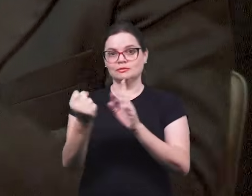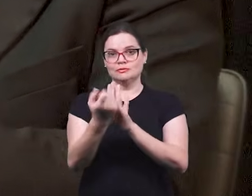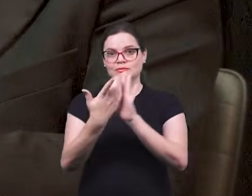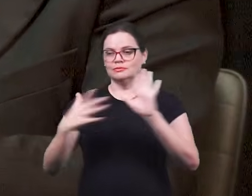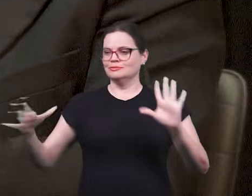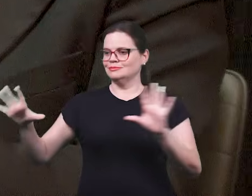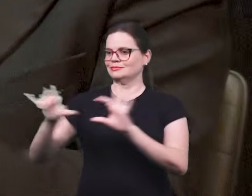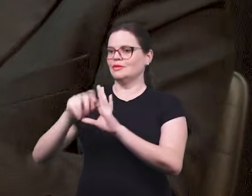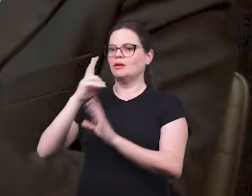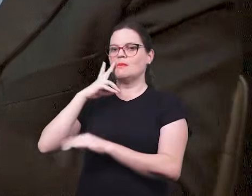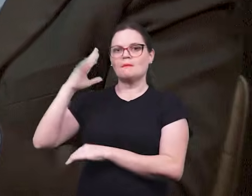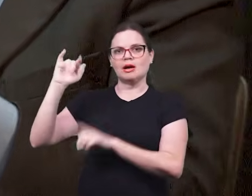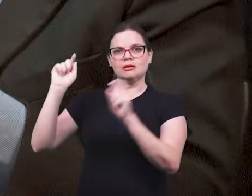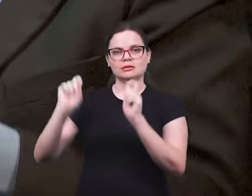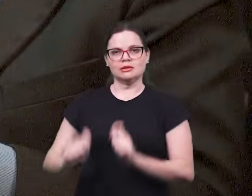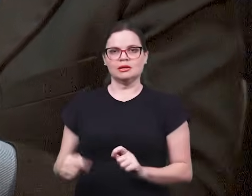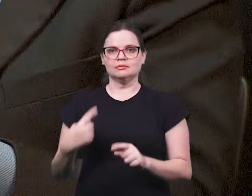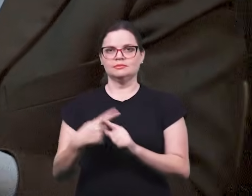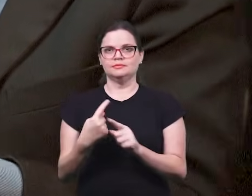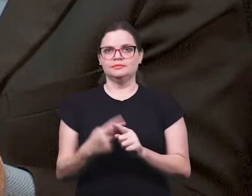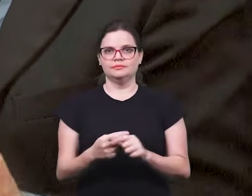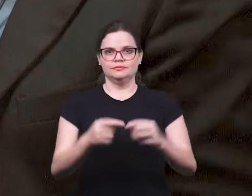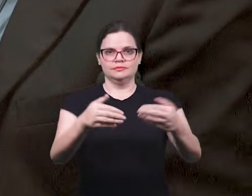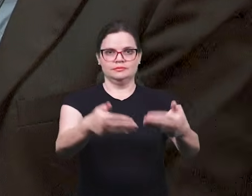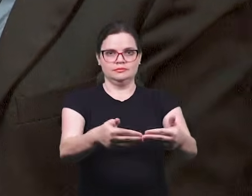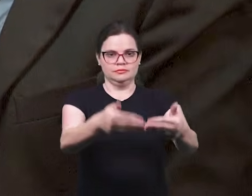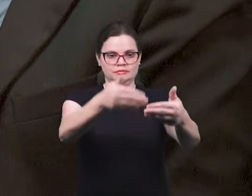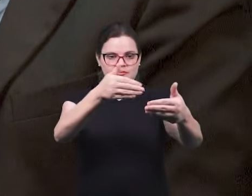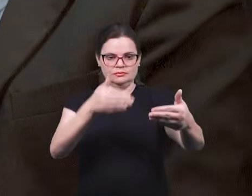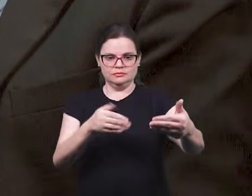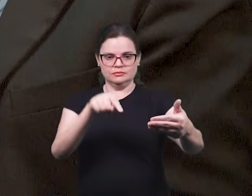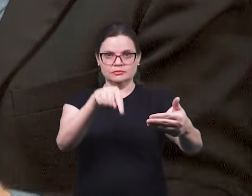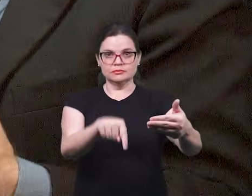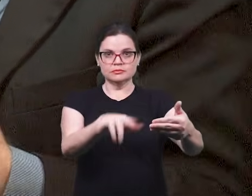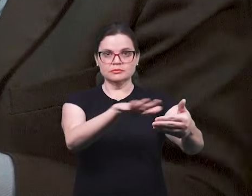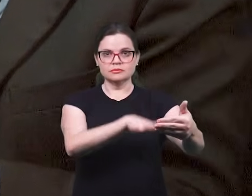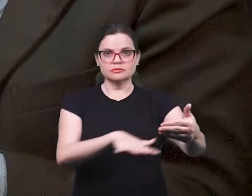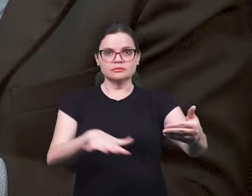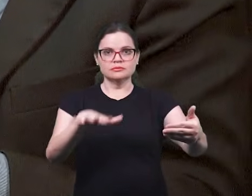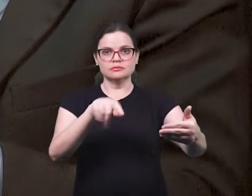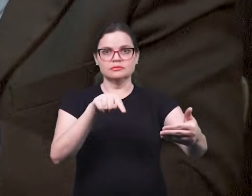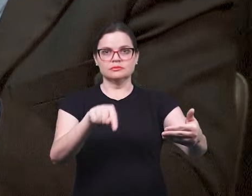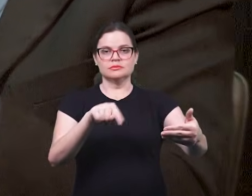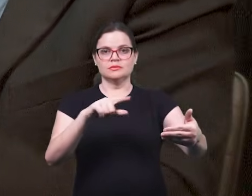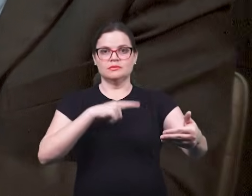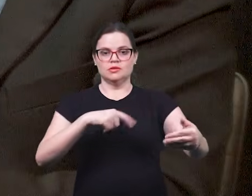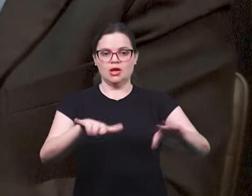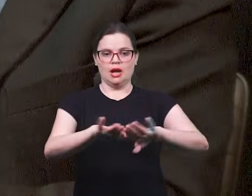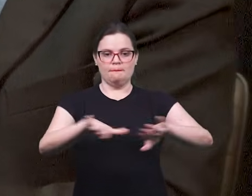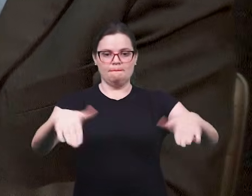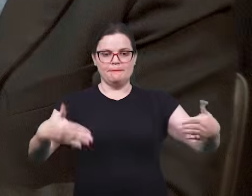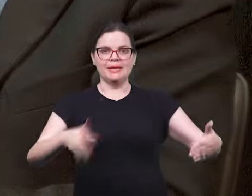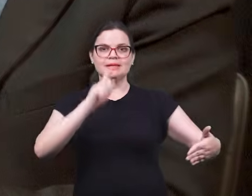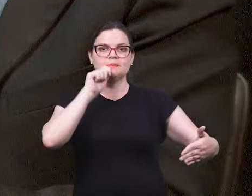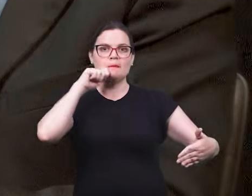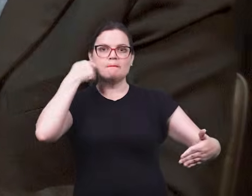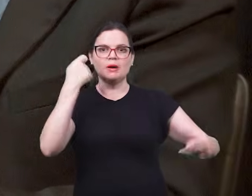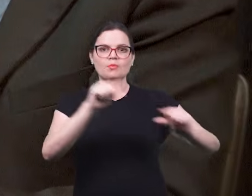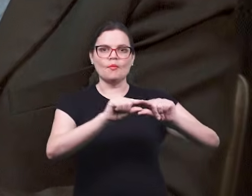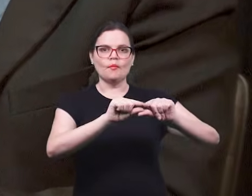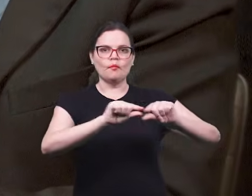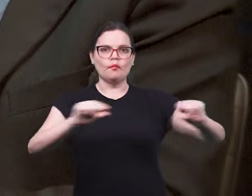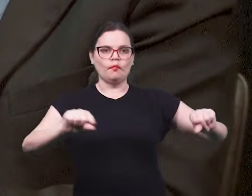no outro local, né, que era o anterior ao Santo dos Santos, que ficava ali a mesa dos pães